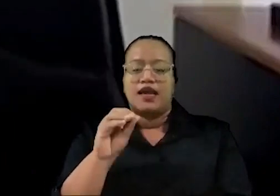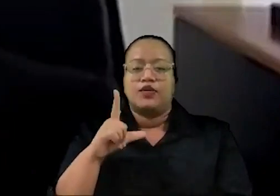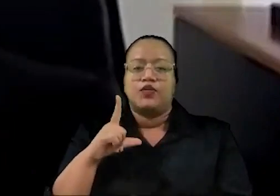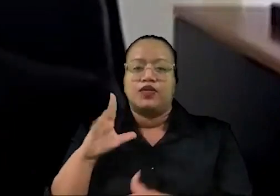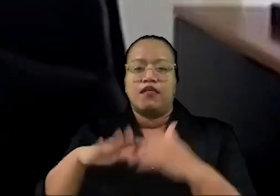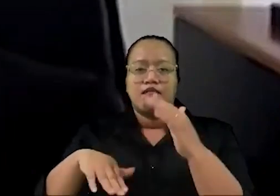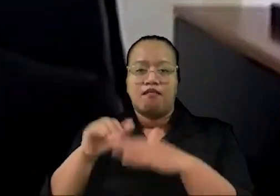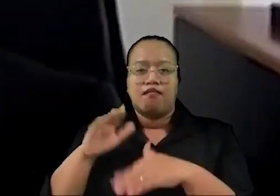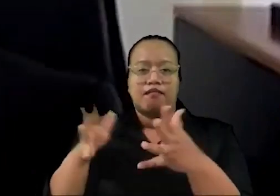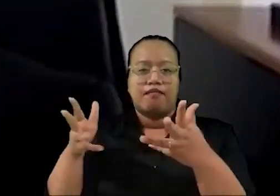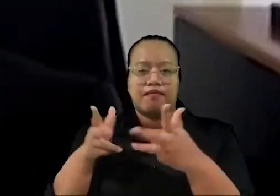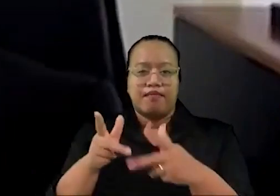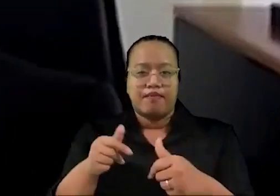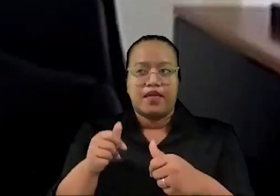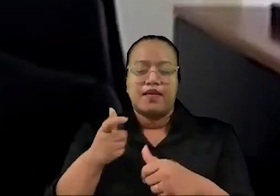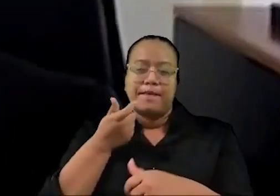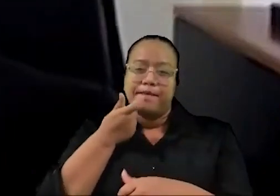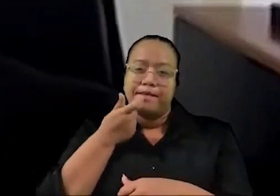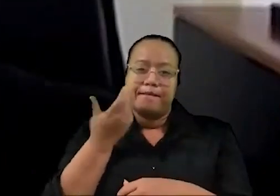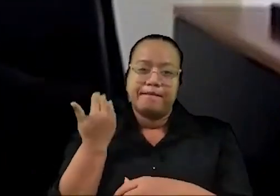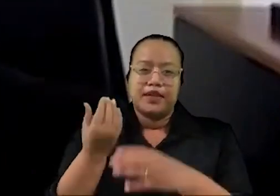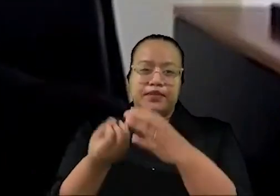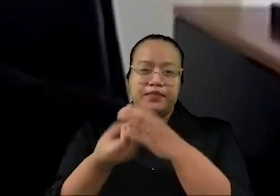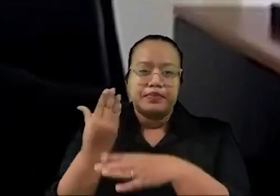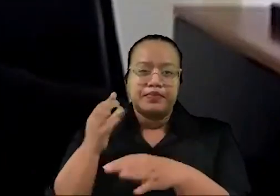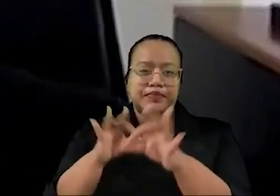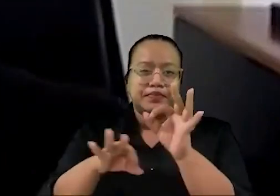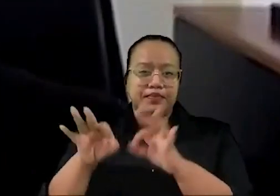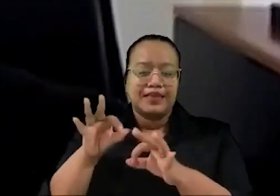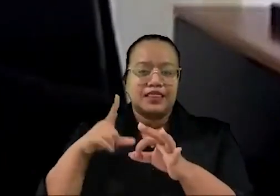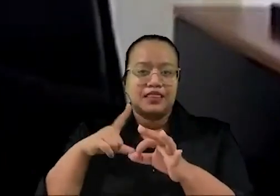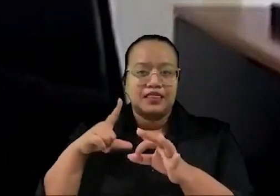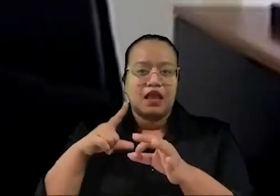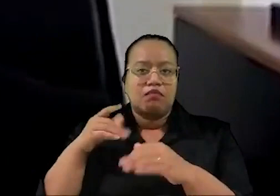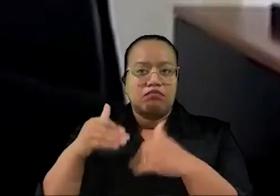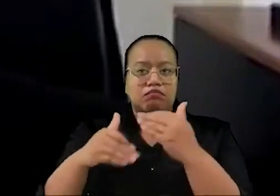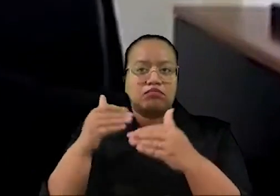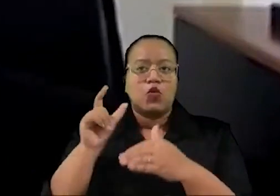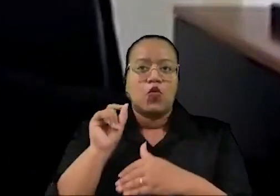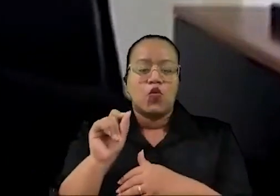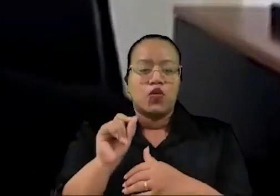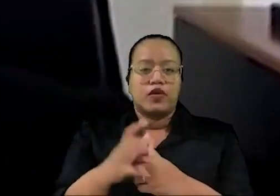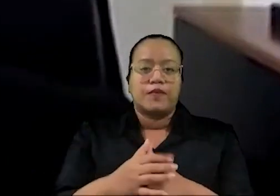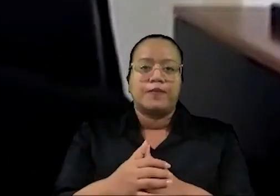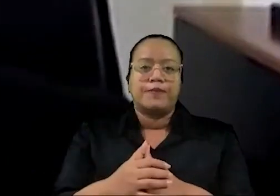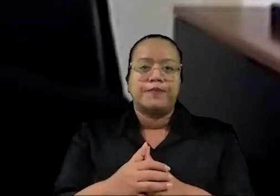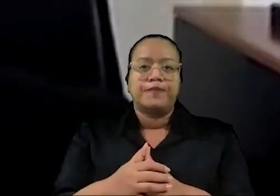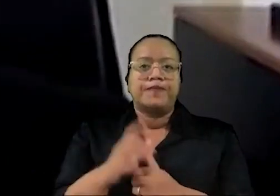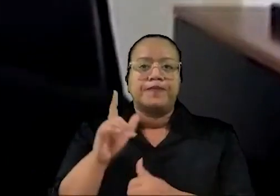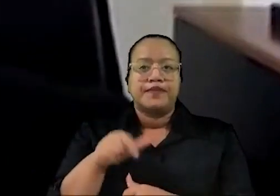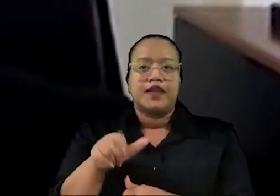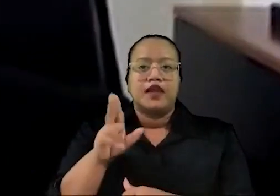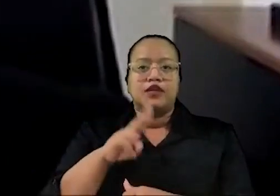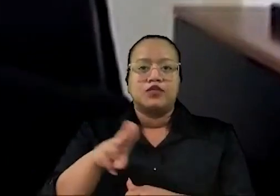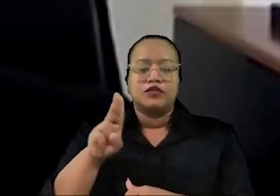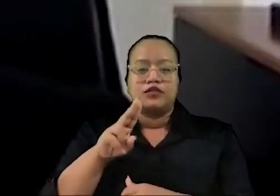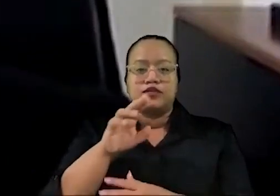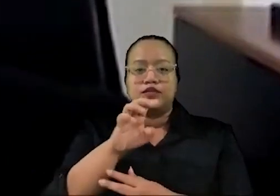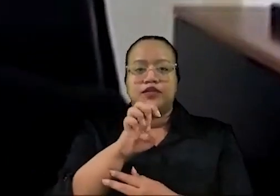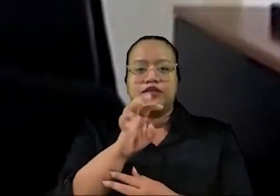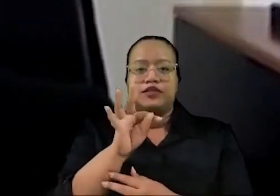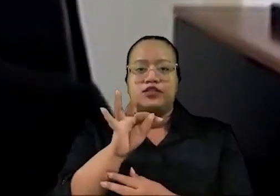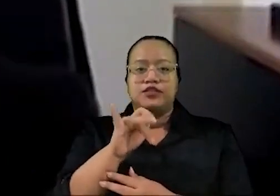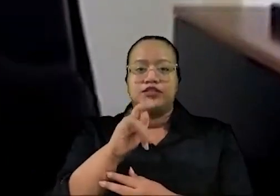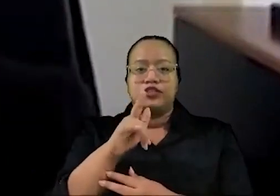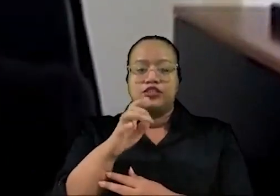vez mais incrementando isso, que são a utilização de etiquetas automáticas no PJE. Por exemplo, a gente fez uma